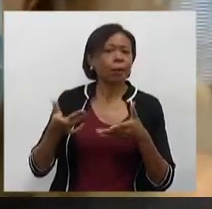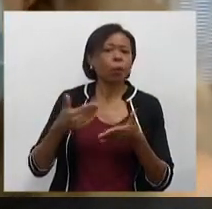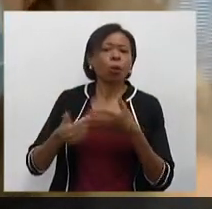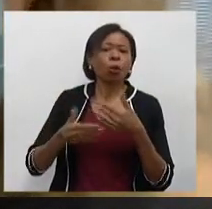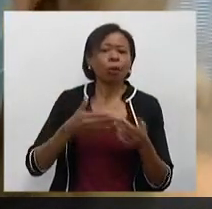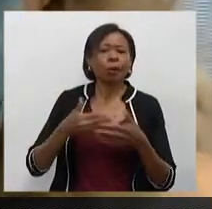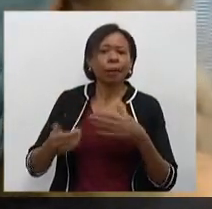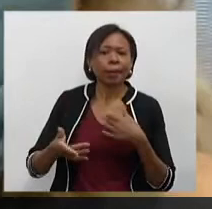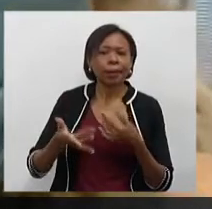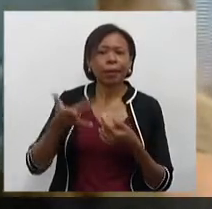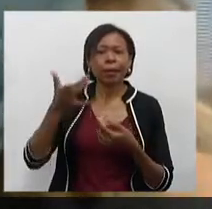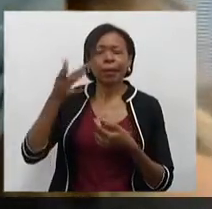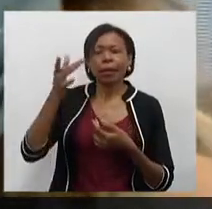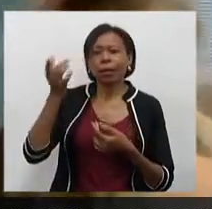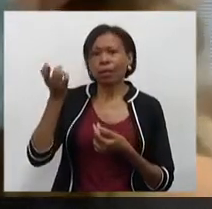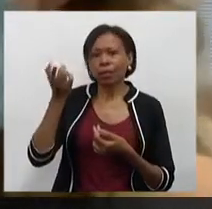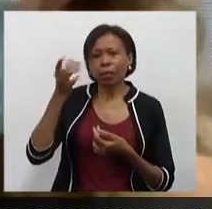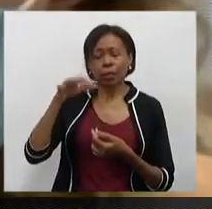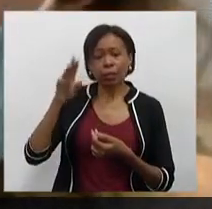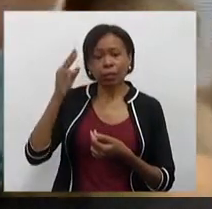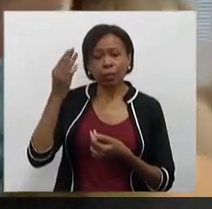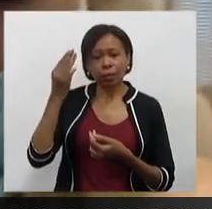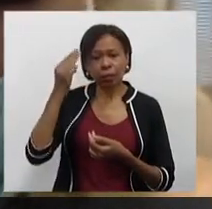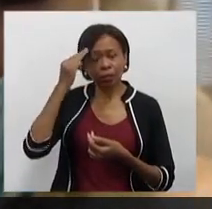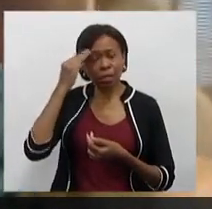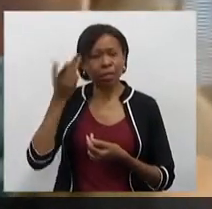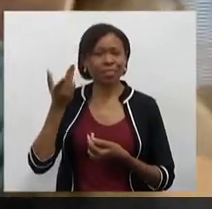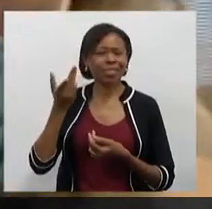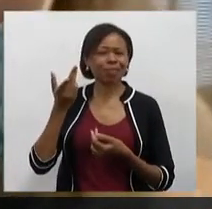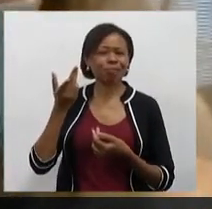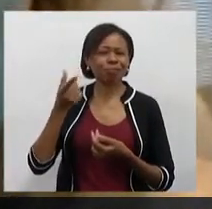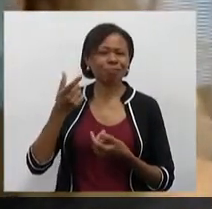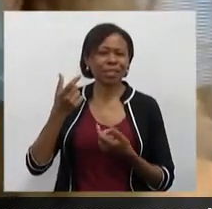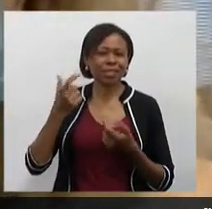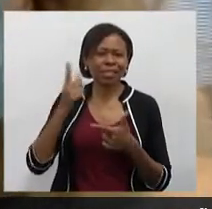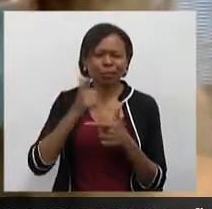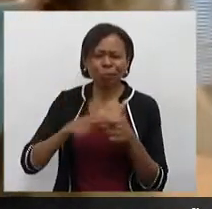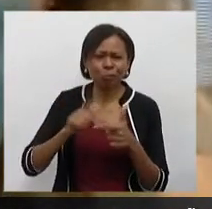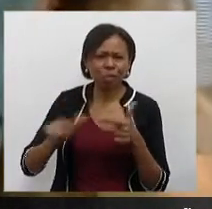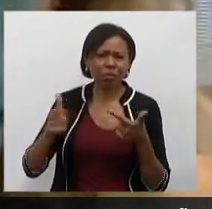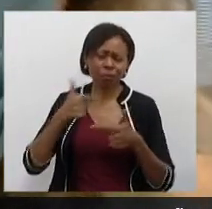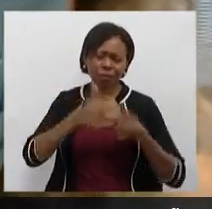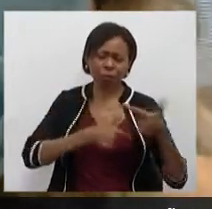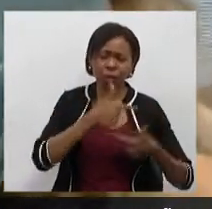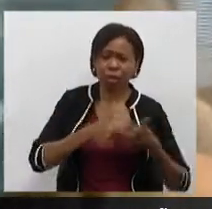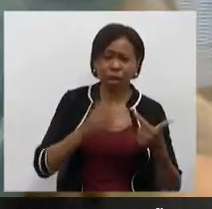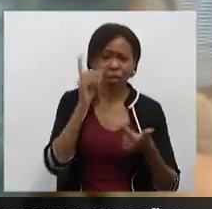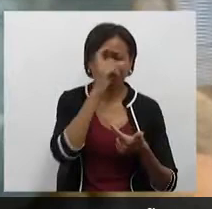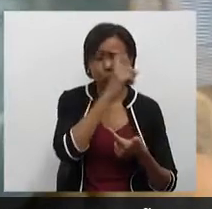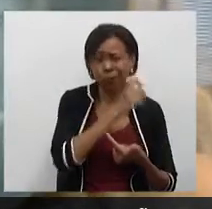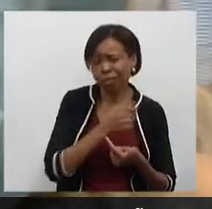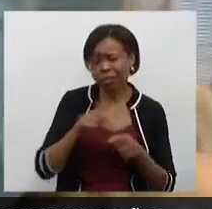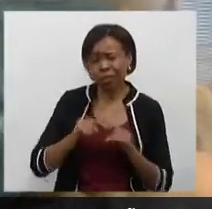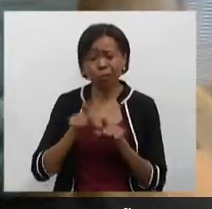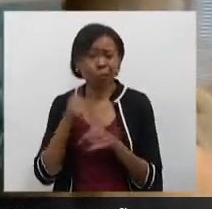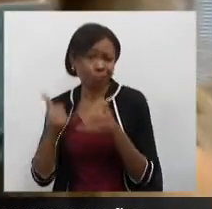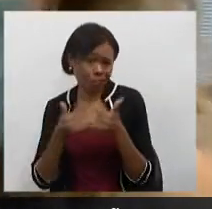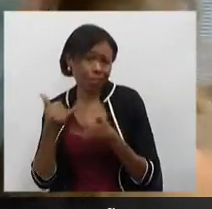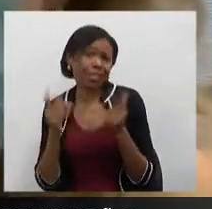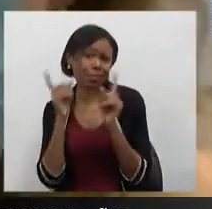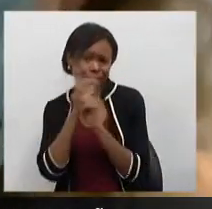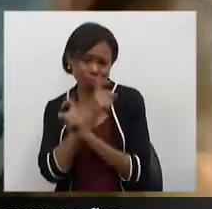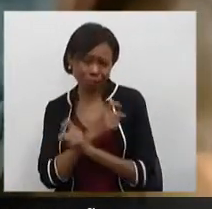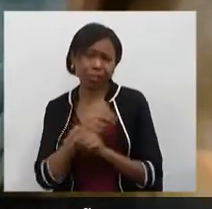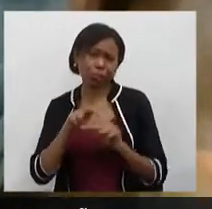atividades habituais, como trabalhar, ir à escola ou mesmo brincar. E aí a gente vem na questão das doenças raras,